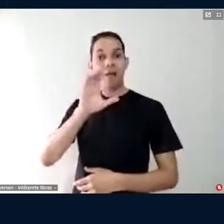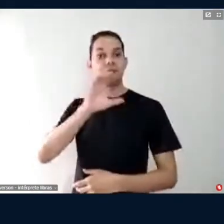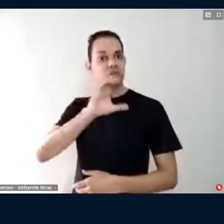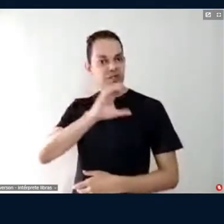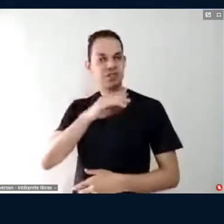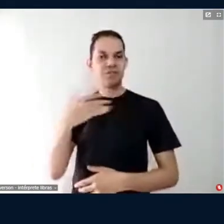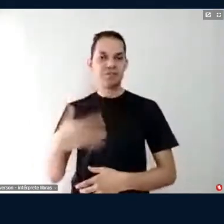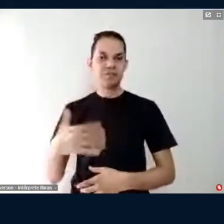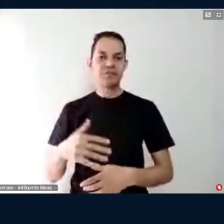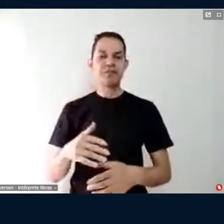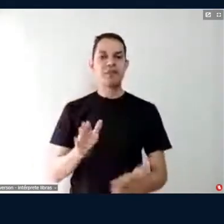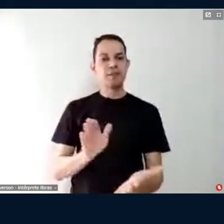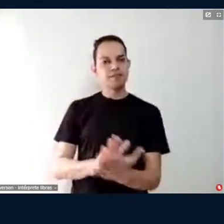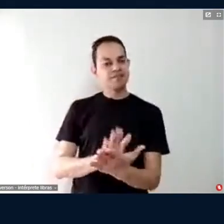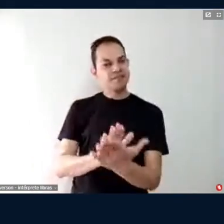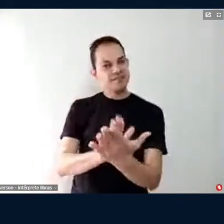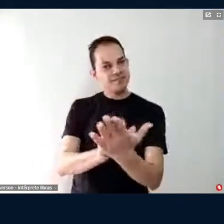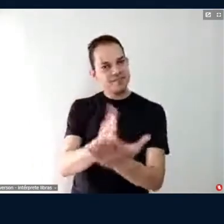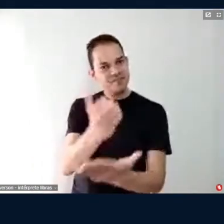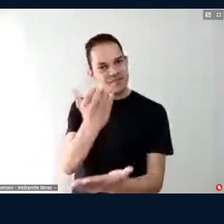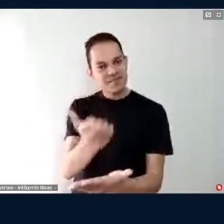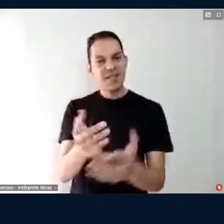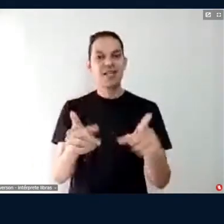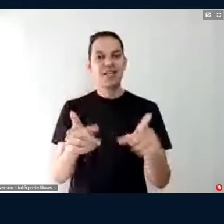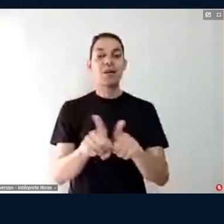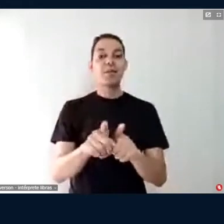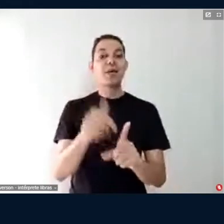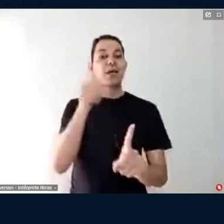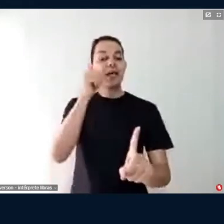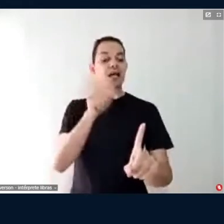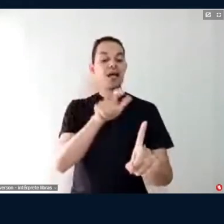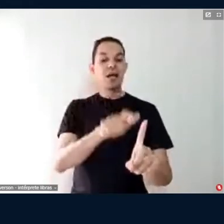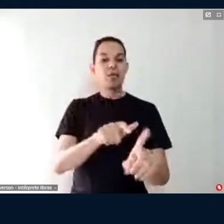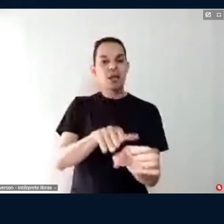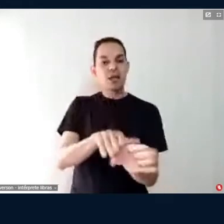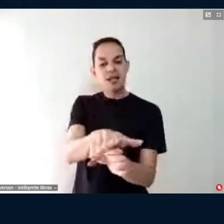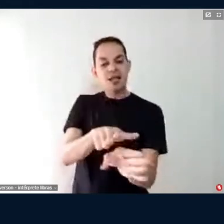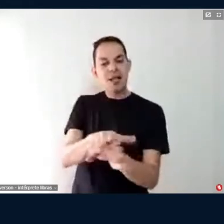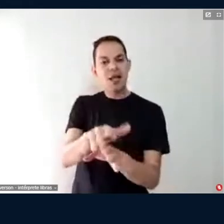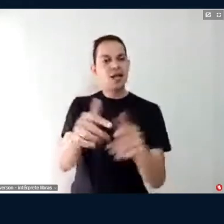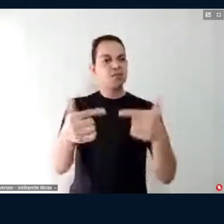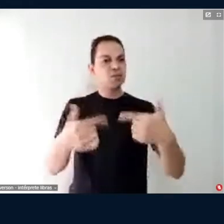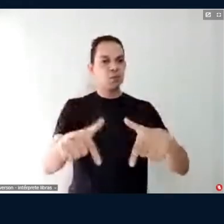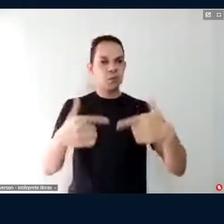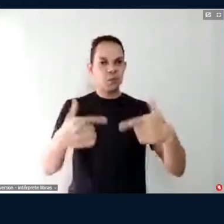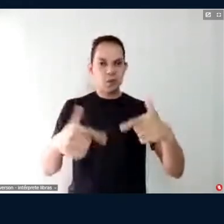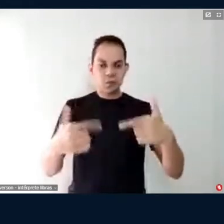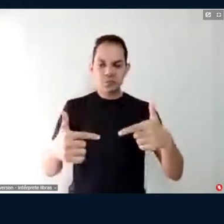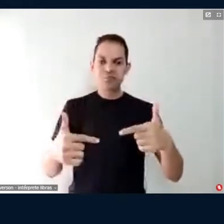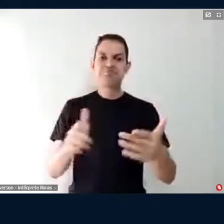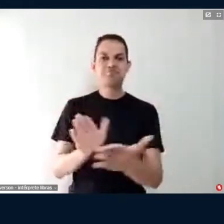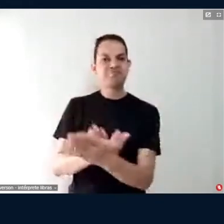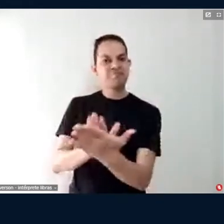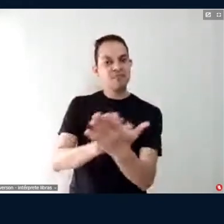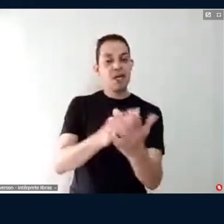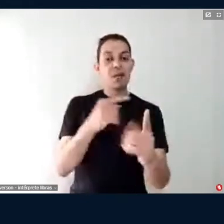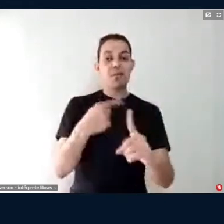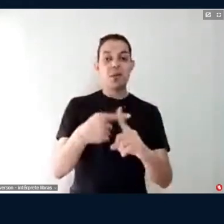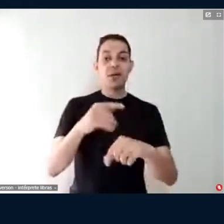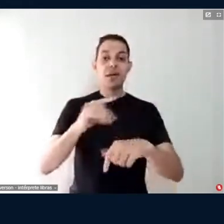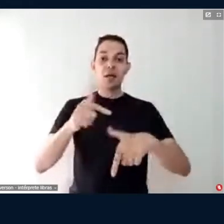Parabenizo você e sua orientadora pelo trabalho realizado, pois ele resgatou